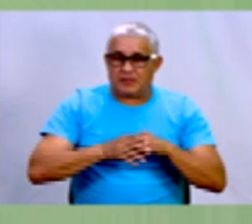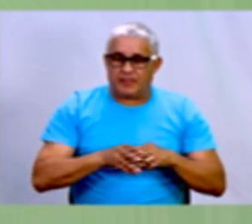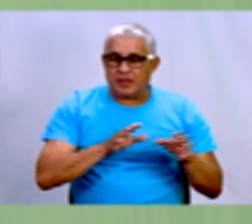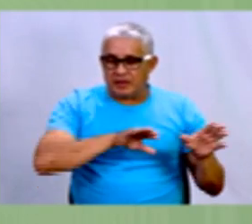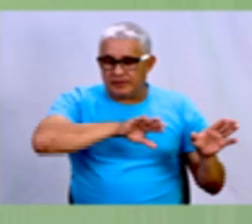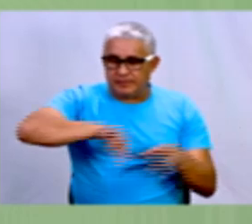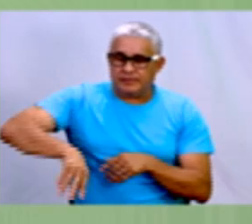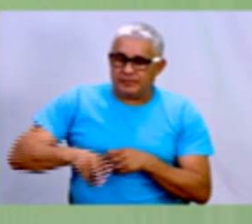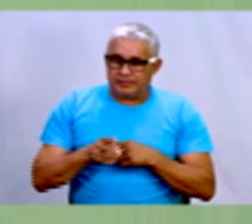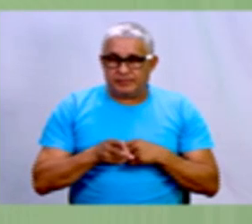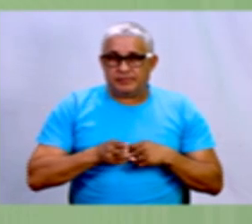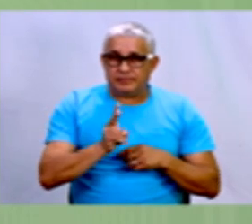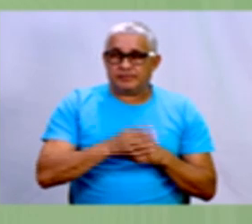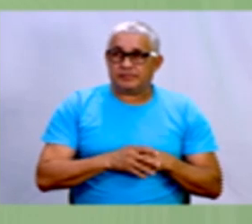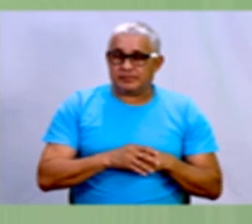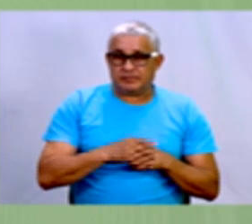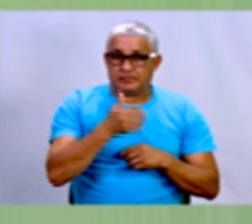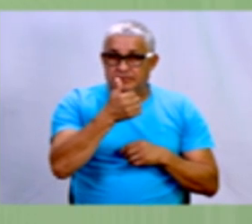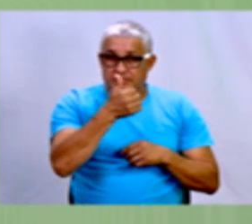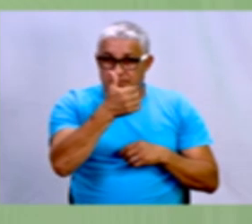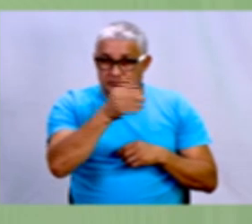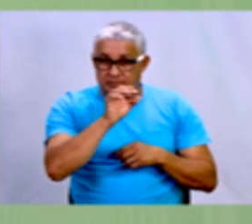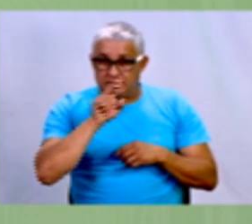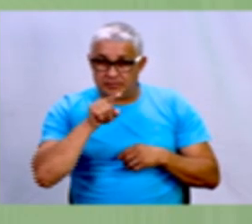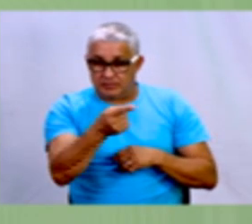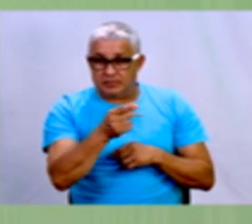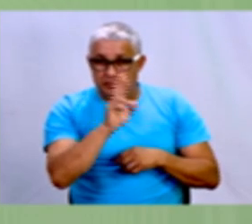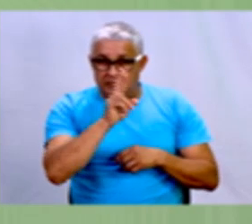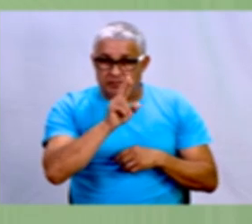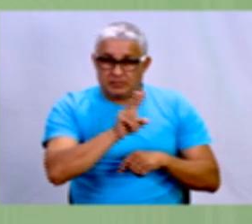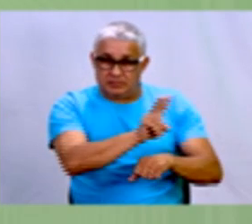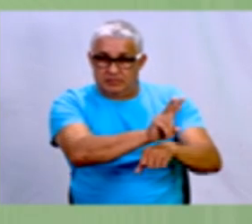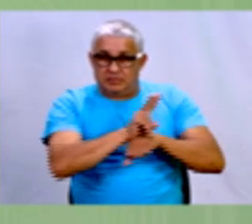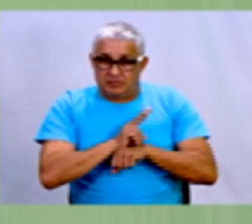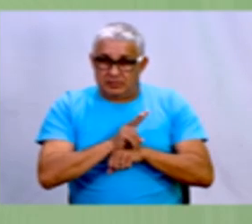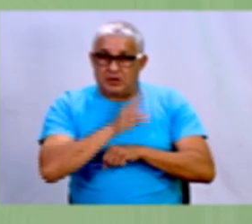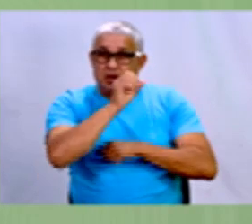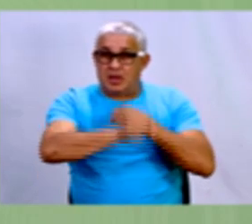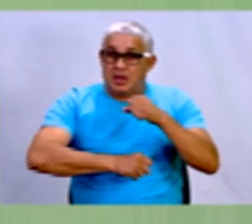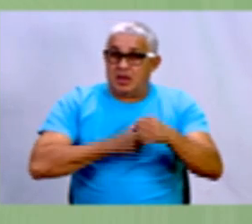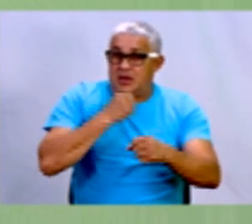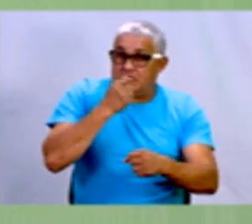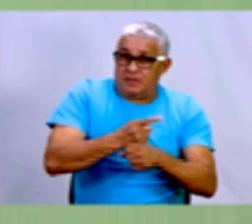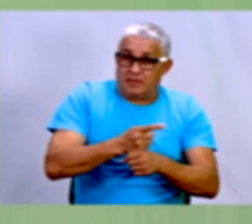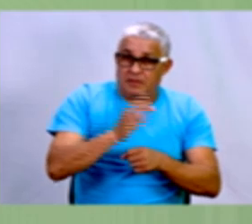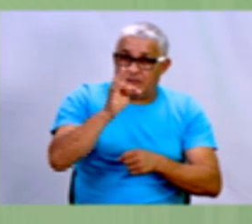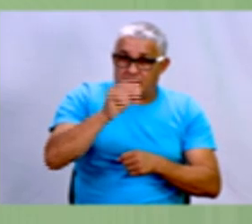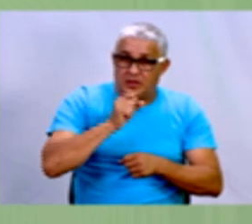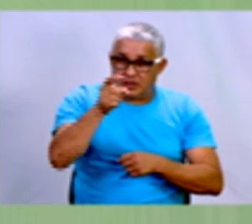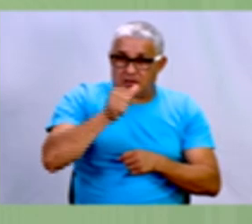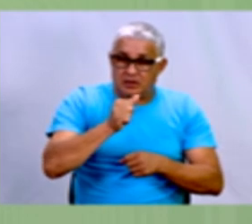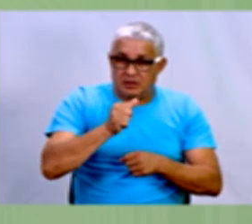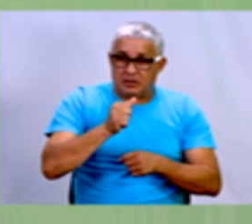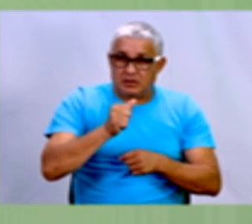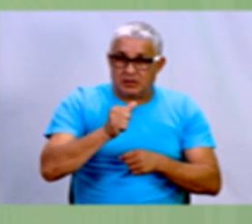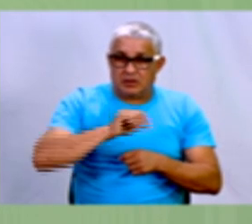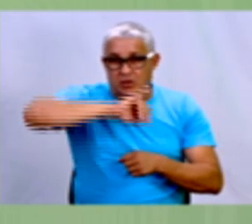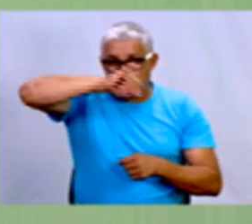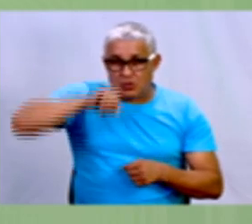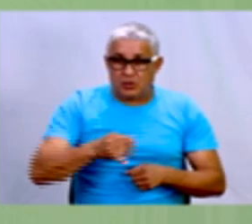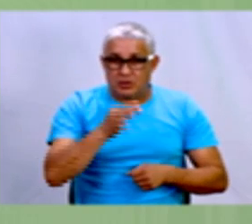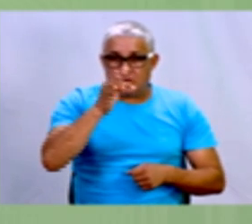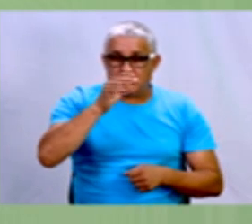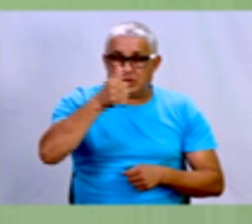nosso exemplo. Então, ele emprestou R$10.000, que vai ser pago anualmente, né, uma taxa de juros de 10% ao ano. E